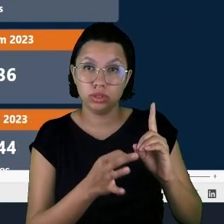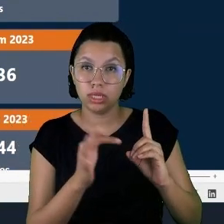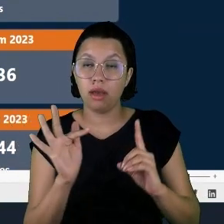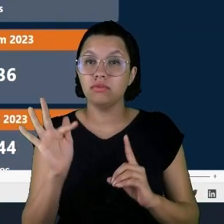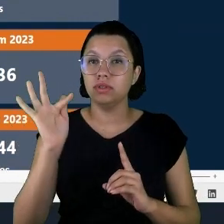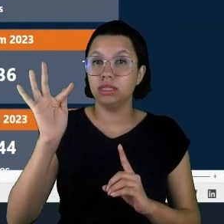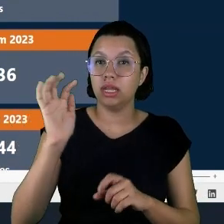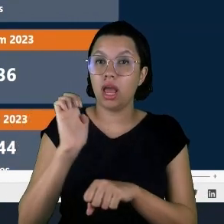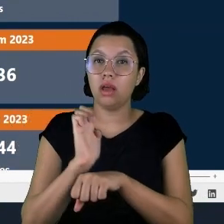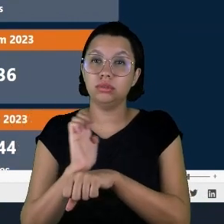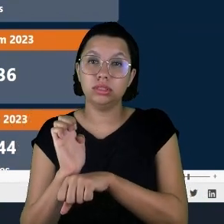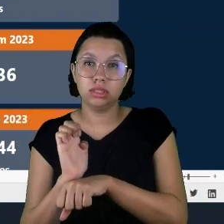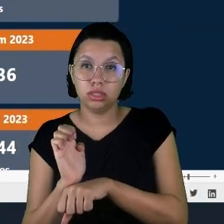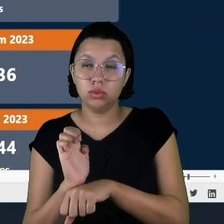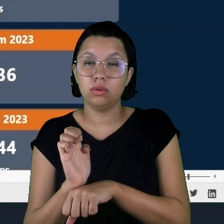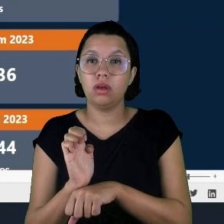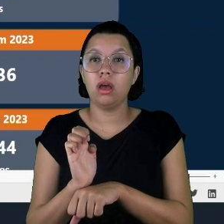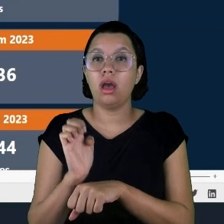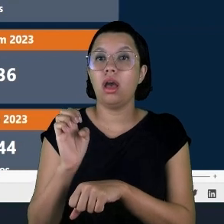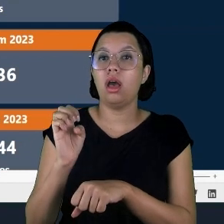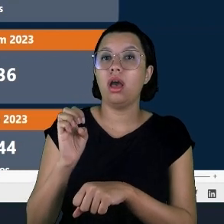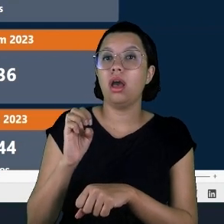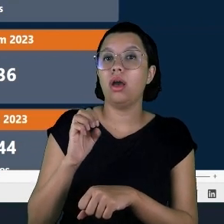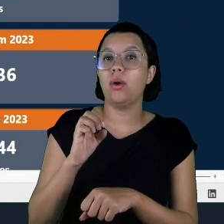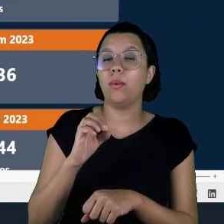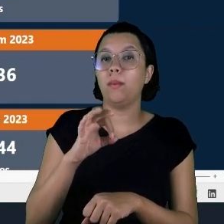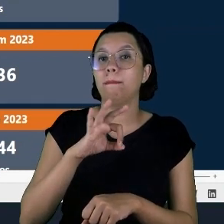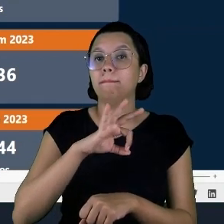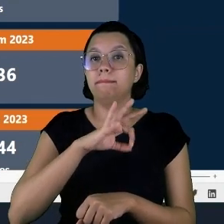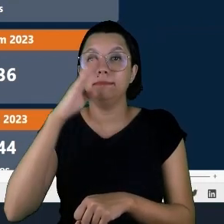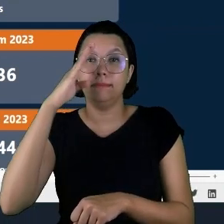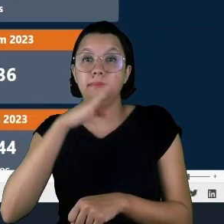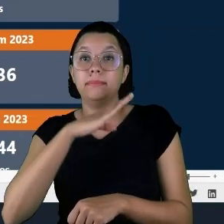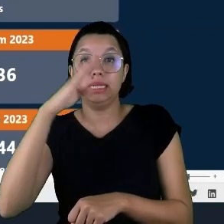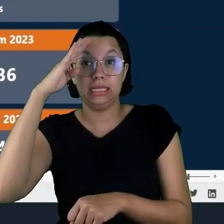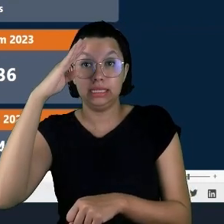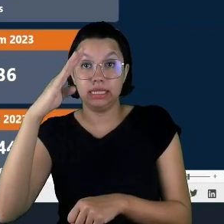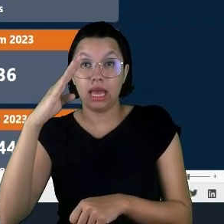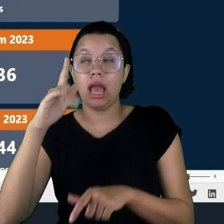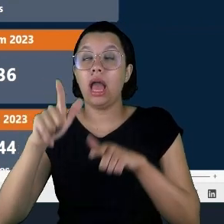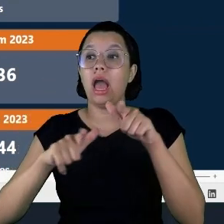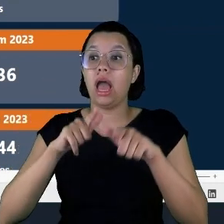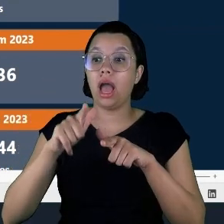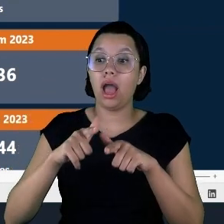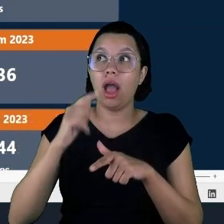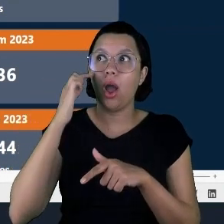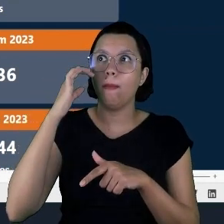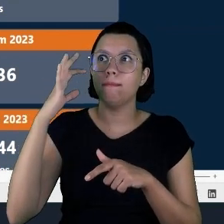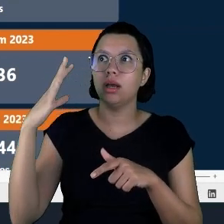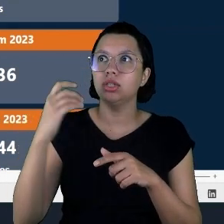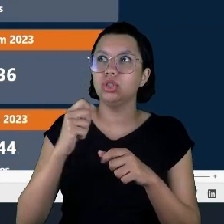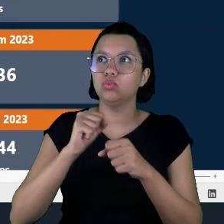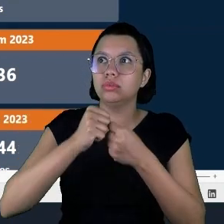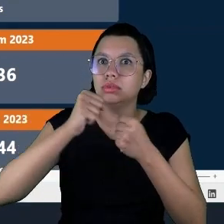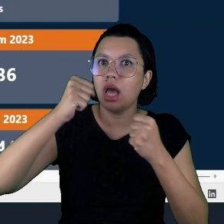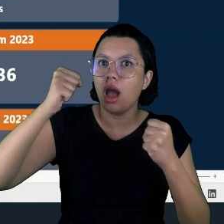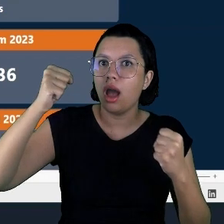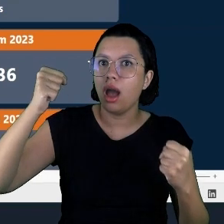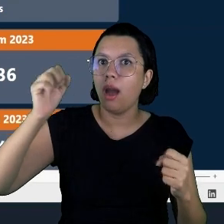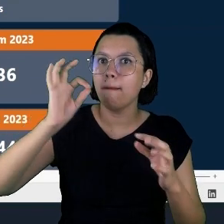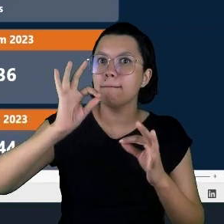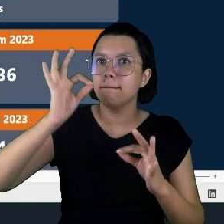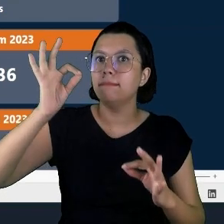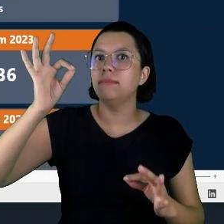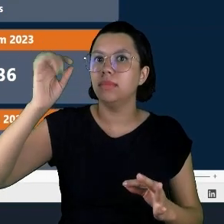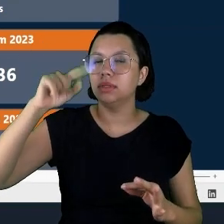Judiciário, Justiça Federal, Estadual, Militar, Trabalhista. Então, imaginem o tamanho dessa base. E